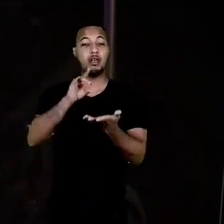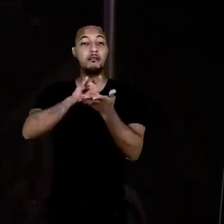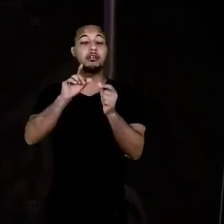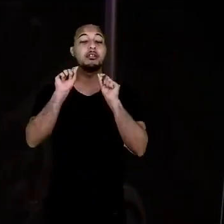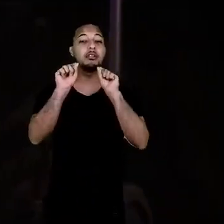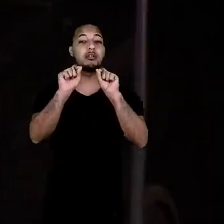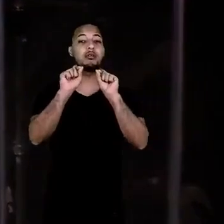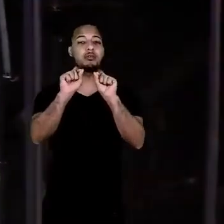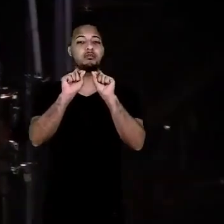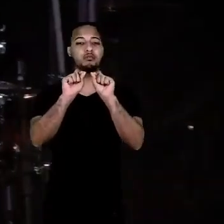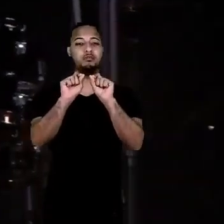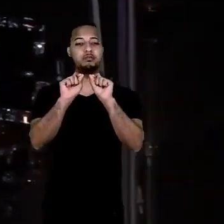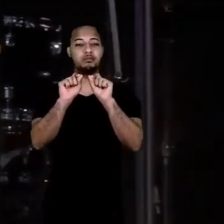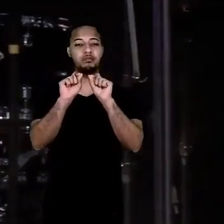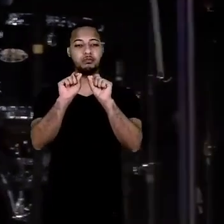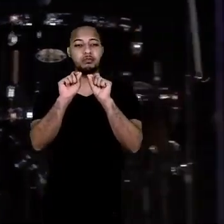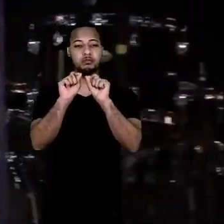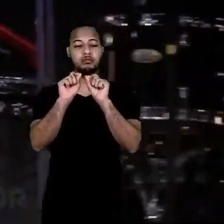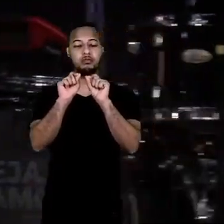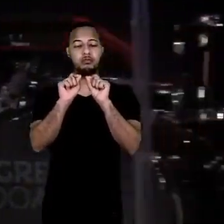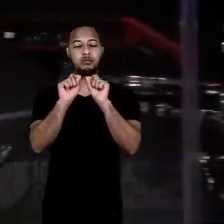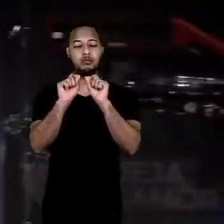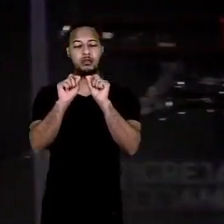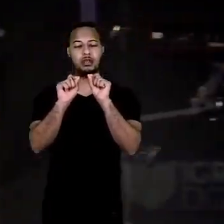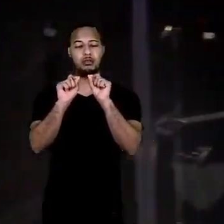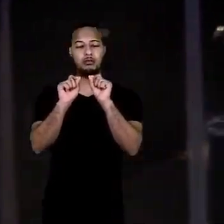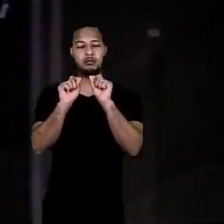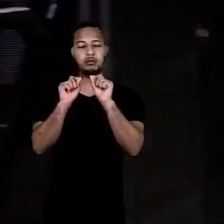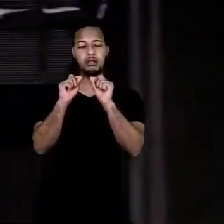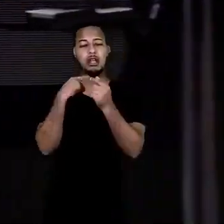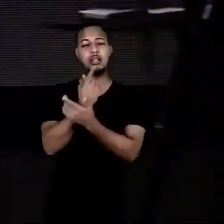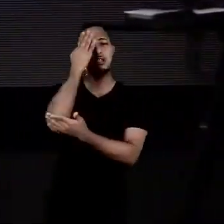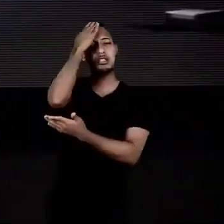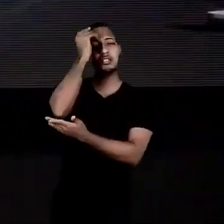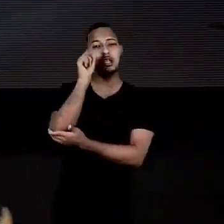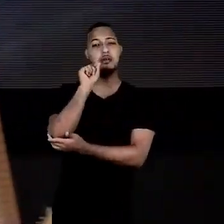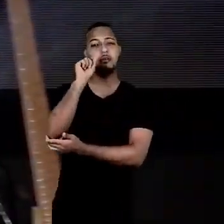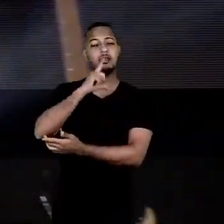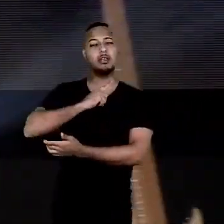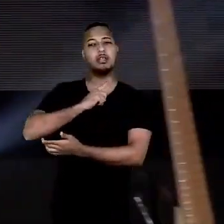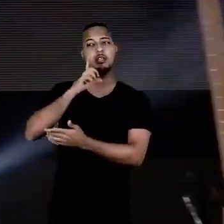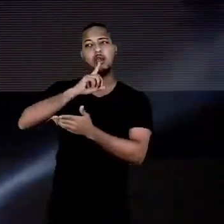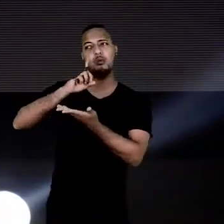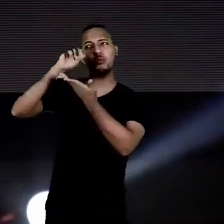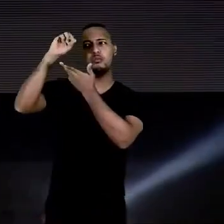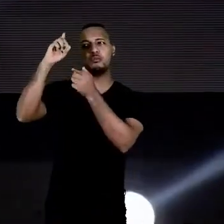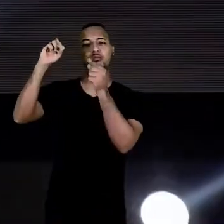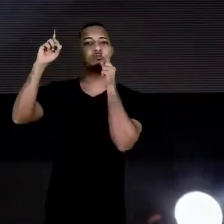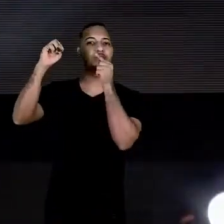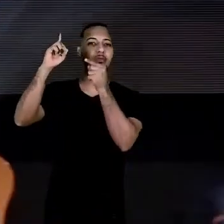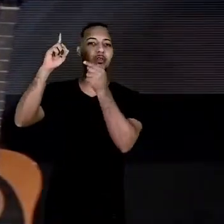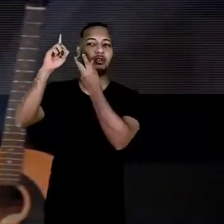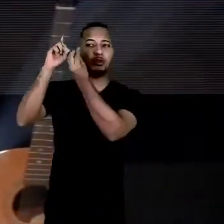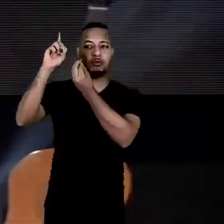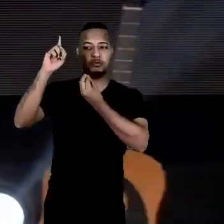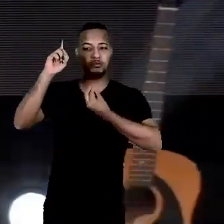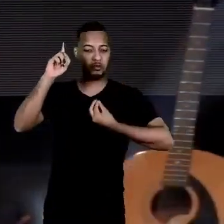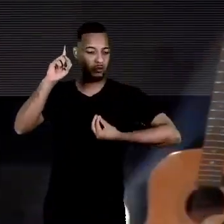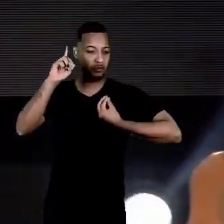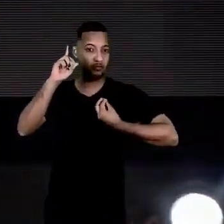verdade é que a gente sabe que a gente tem um Deus que, sabe, nos deu vida e vida